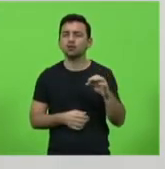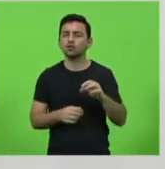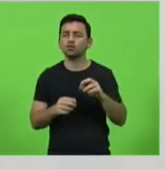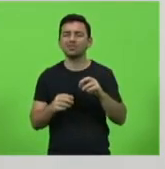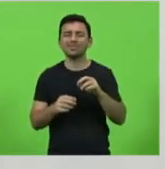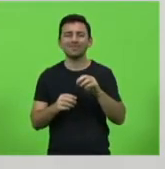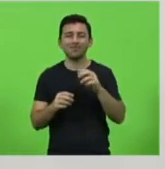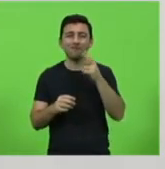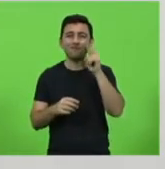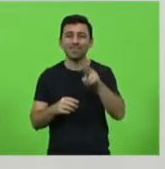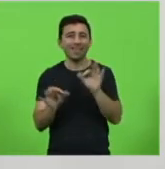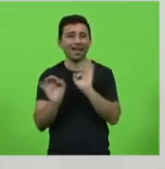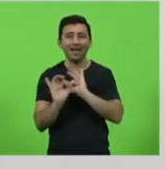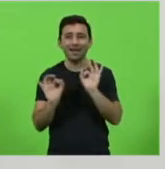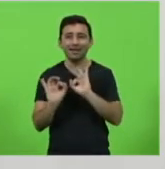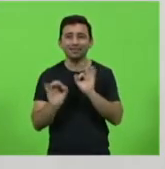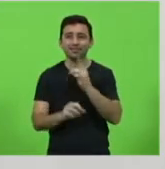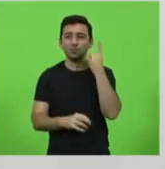de Santa Catarina, temos